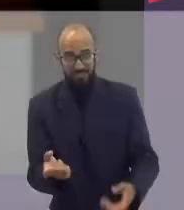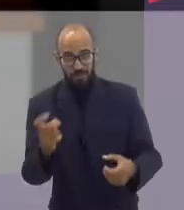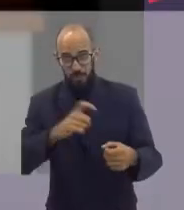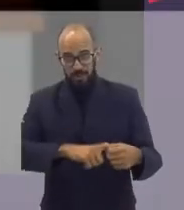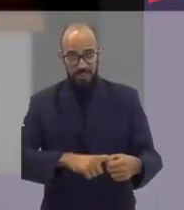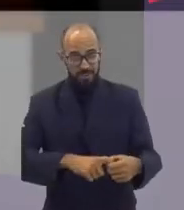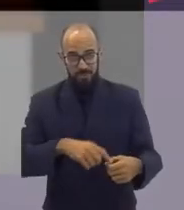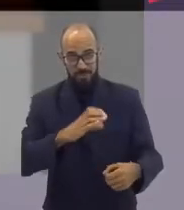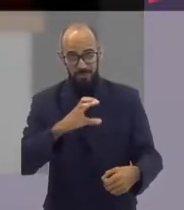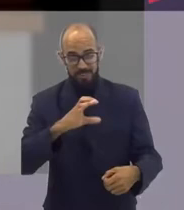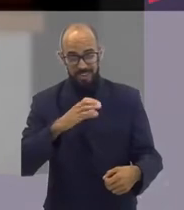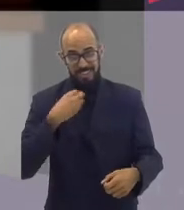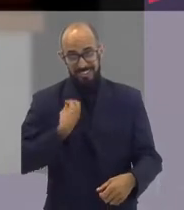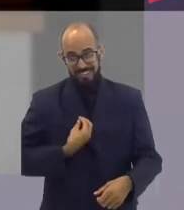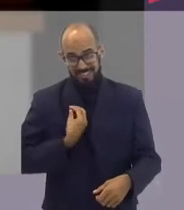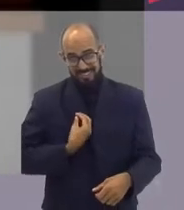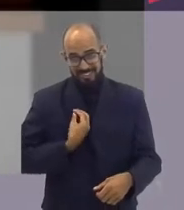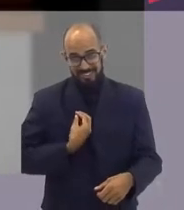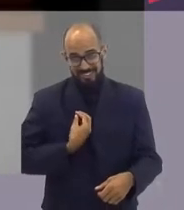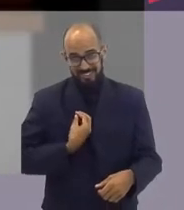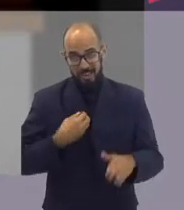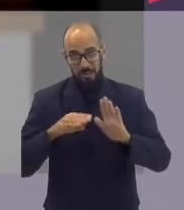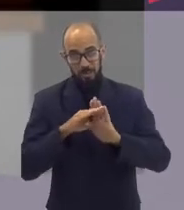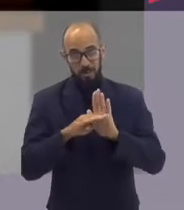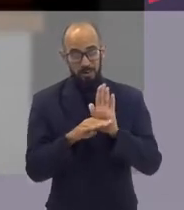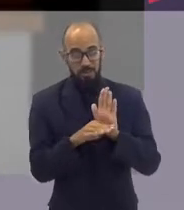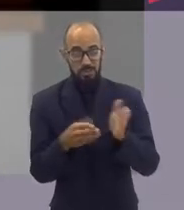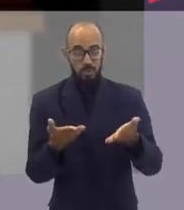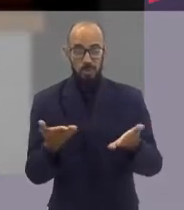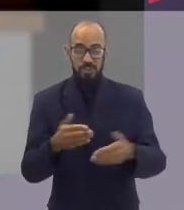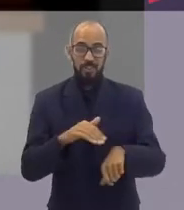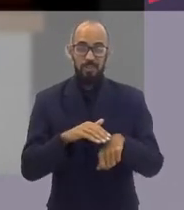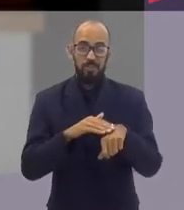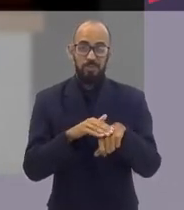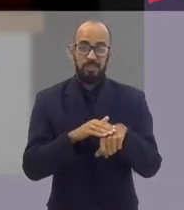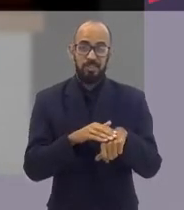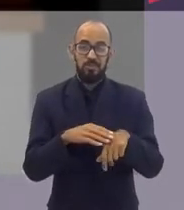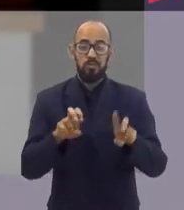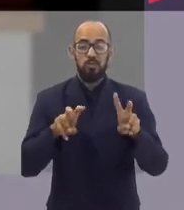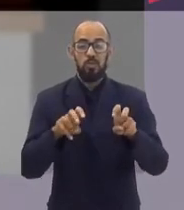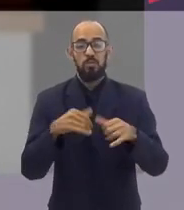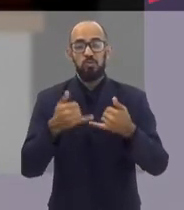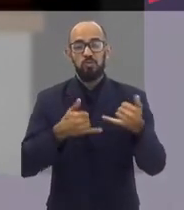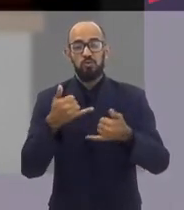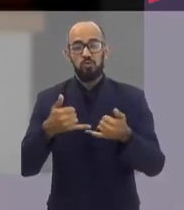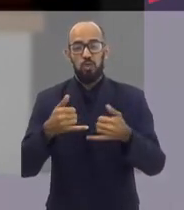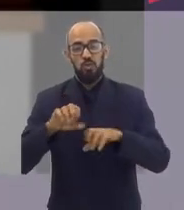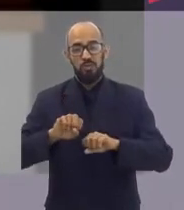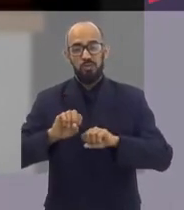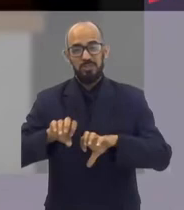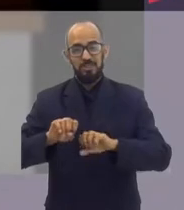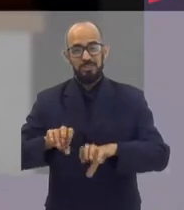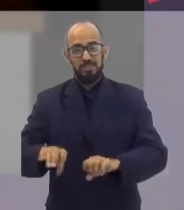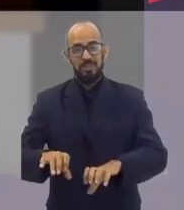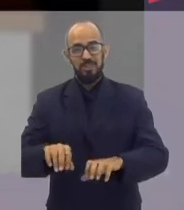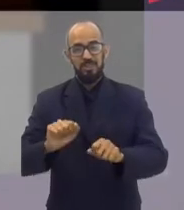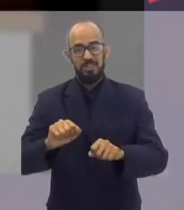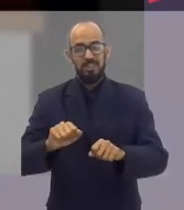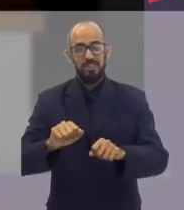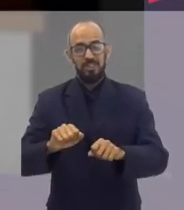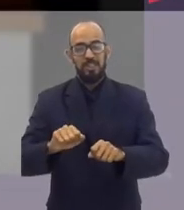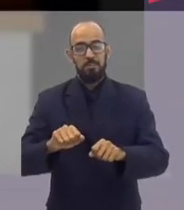Olá, estamos de volta com Ciência e Existência. No programa de hoje, conversamos sobre o Screener, um jogo educacional